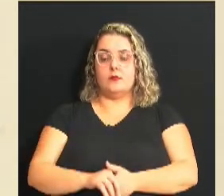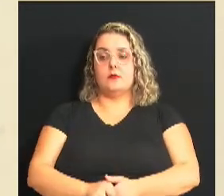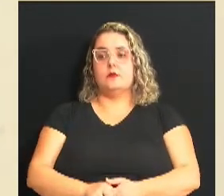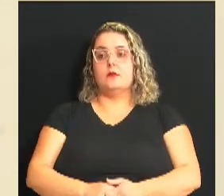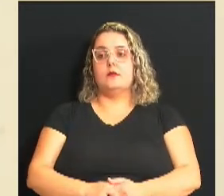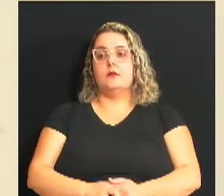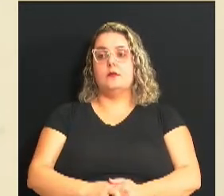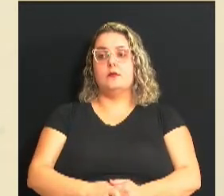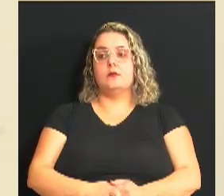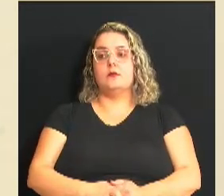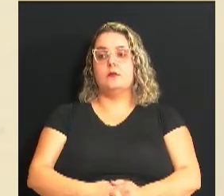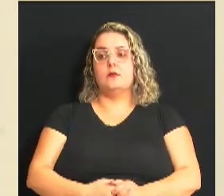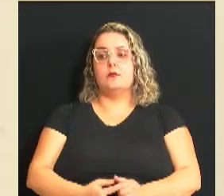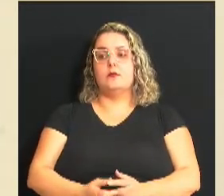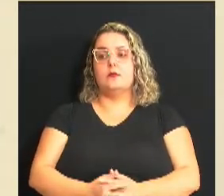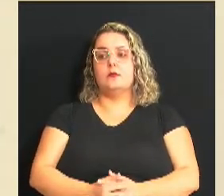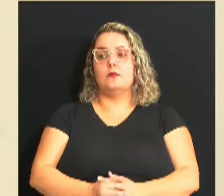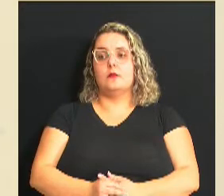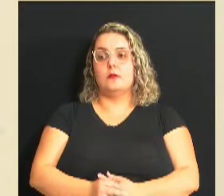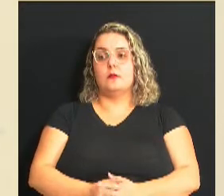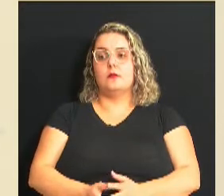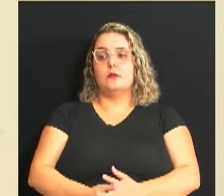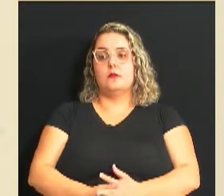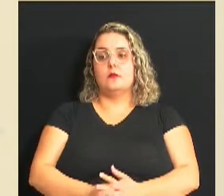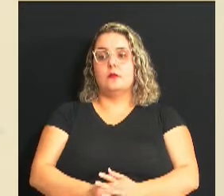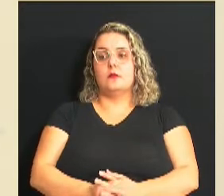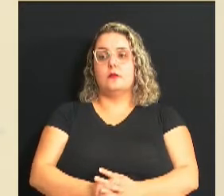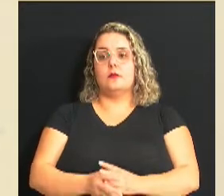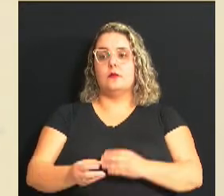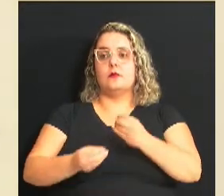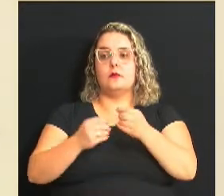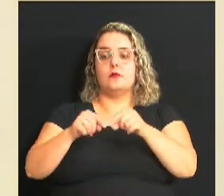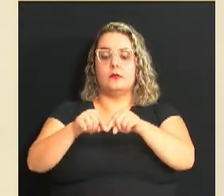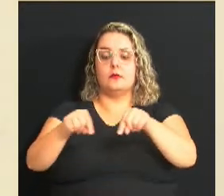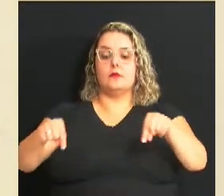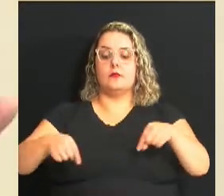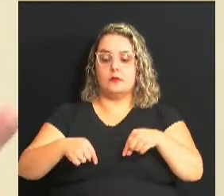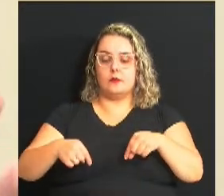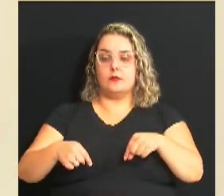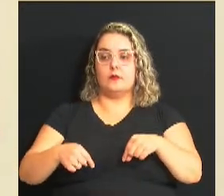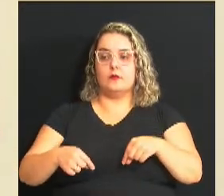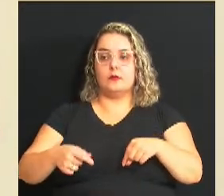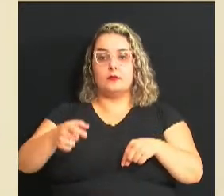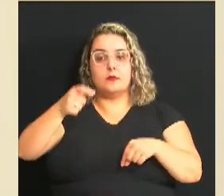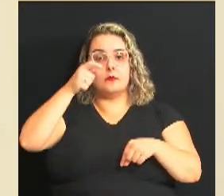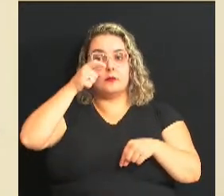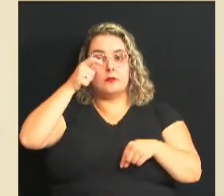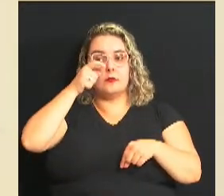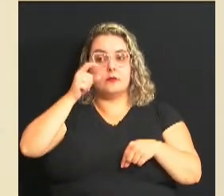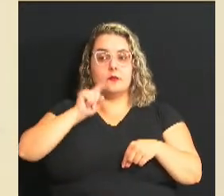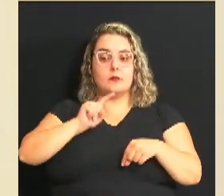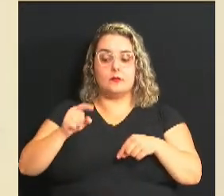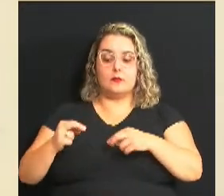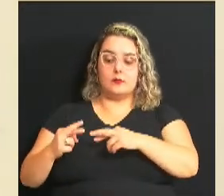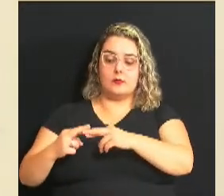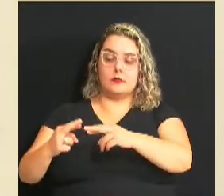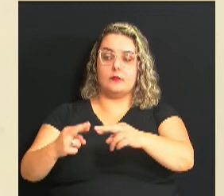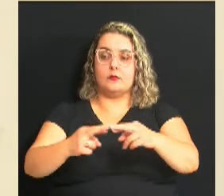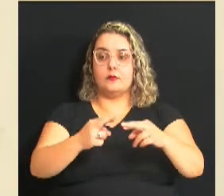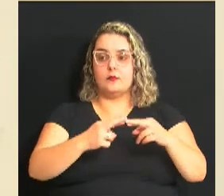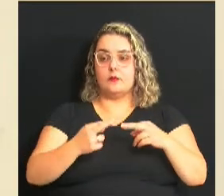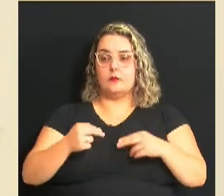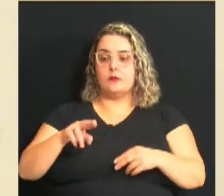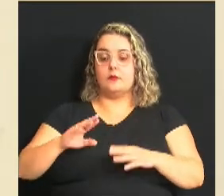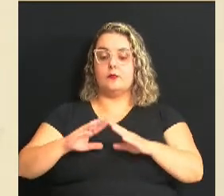como uma pequena sala que está nos assistindo e não compõe essa rede ainda, ou uma escola